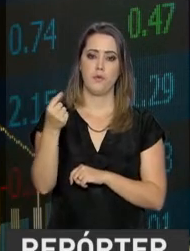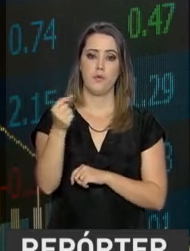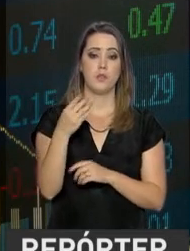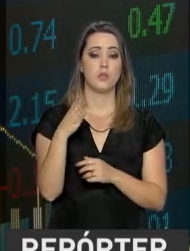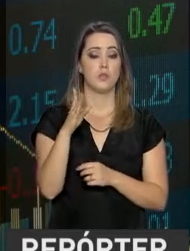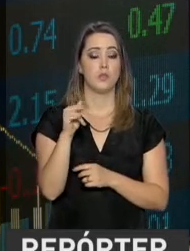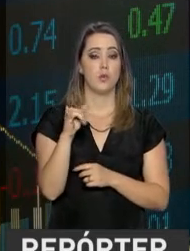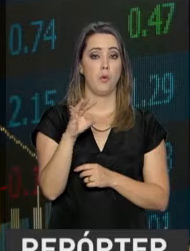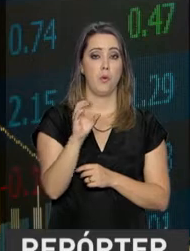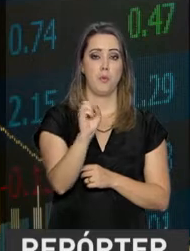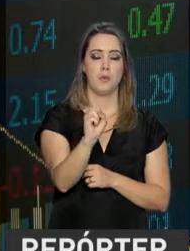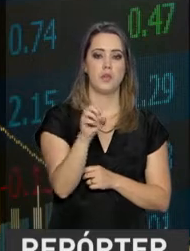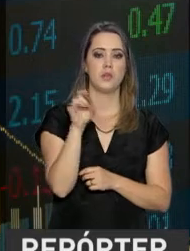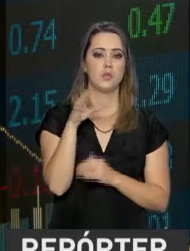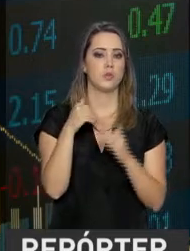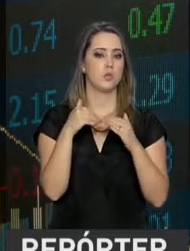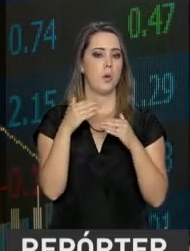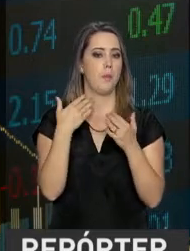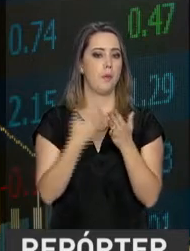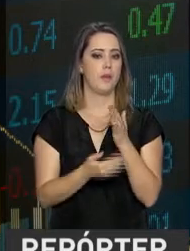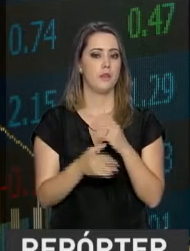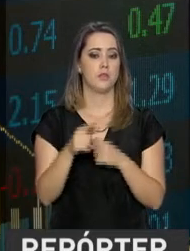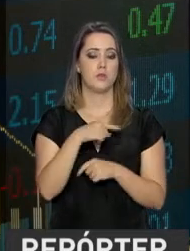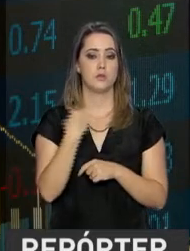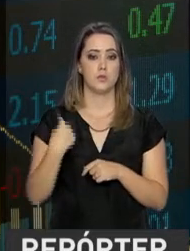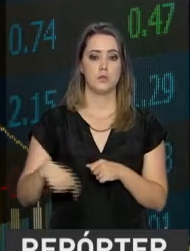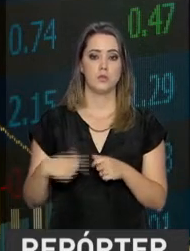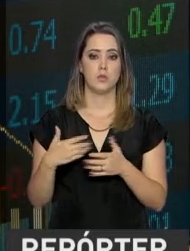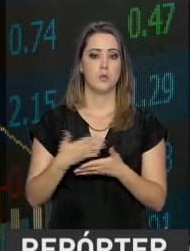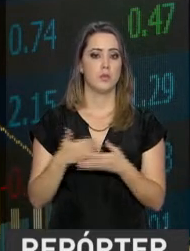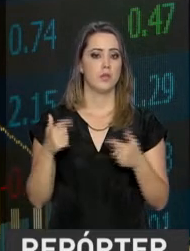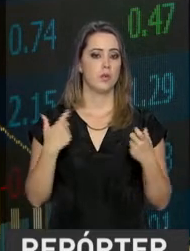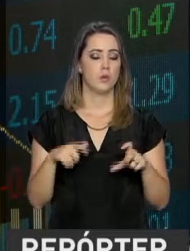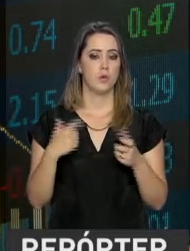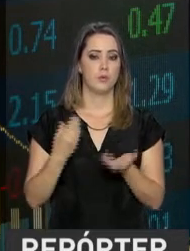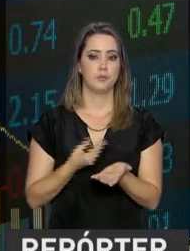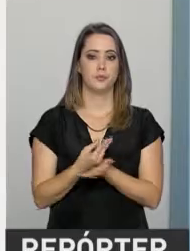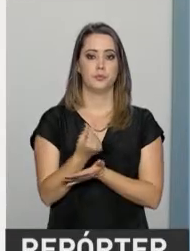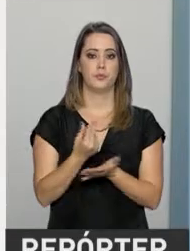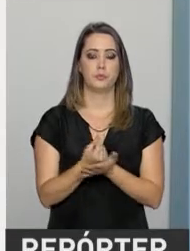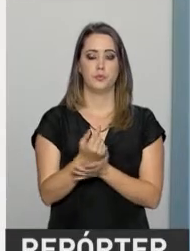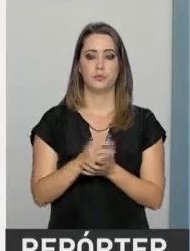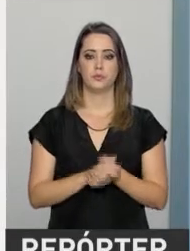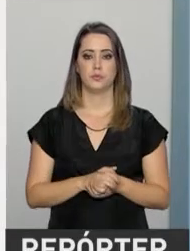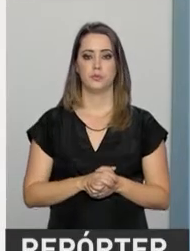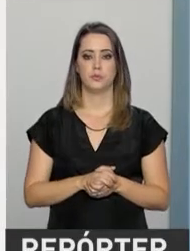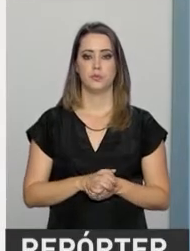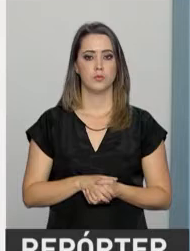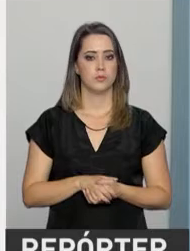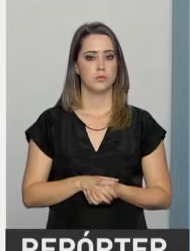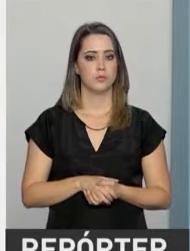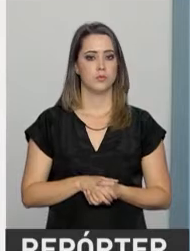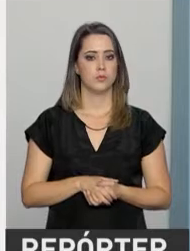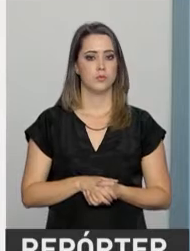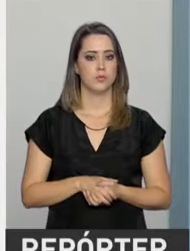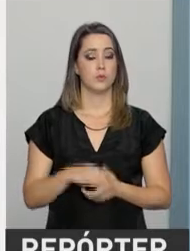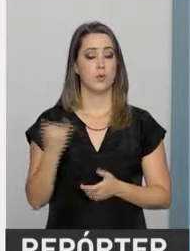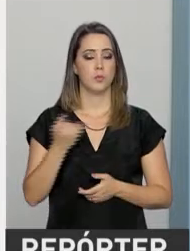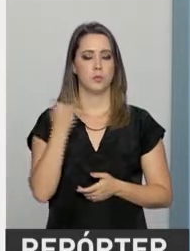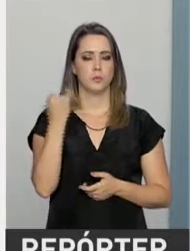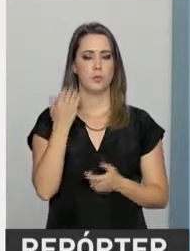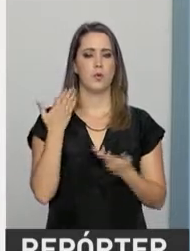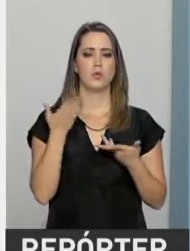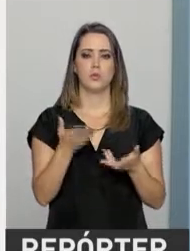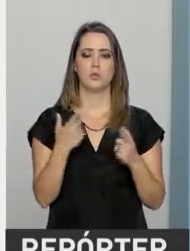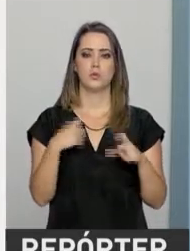desenvolvimento só perde para a china como o melhor destino para investimentos um ponto alto desse índice é que a gente pegou